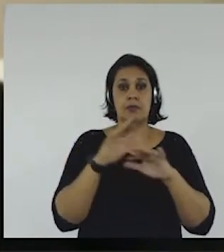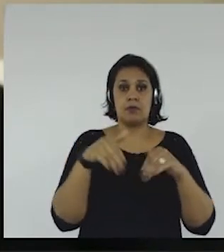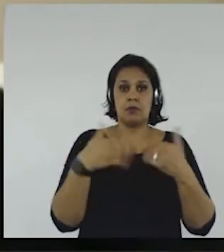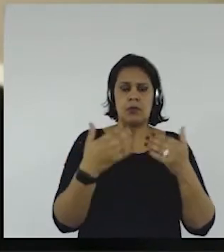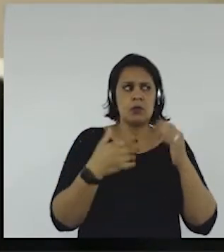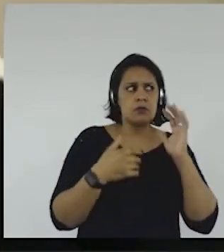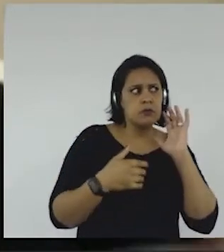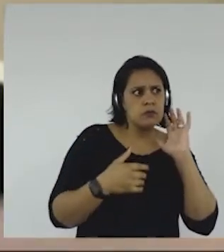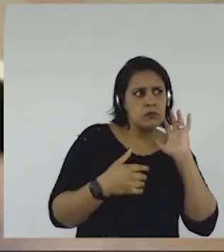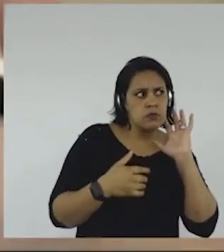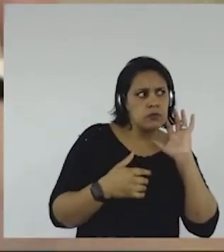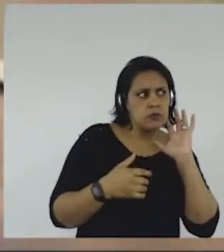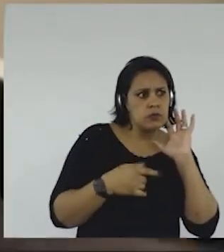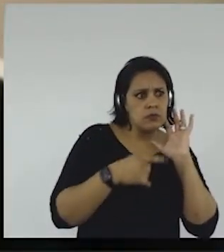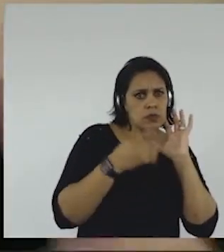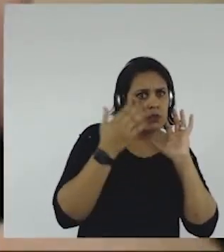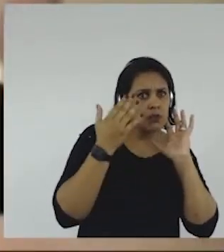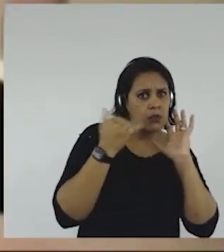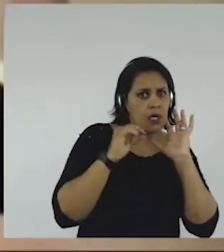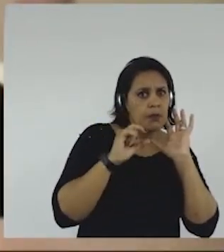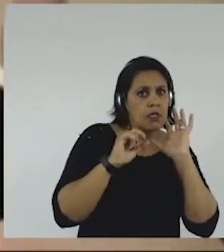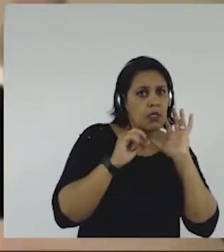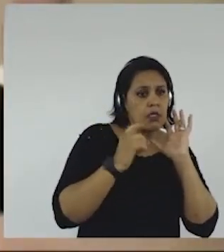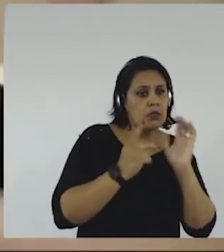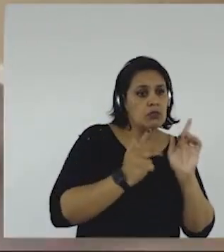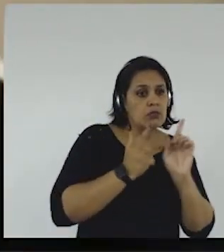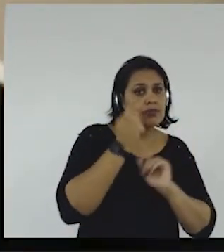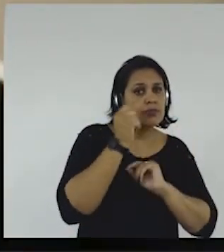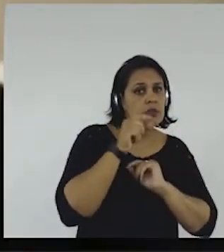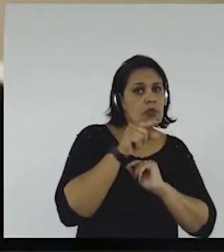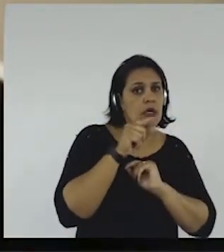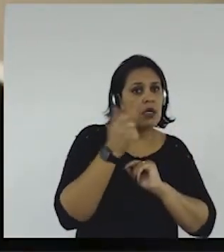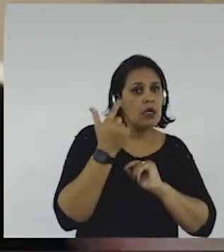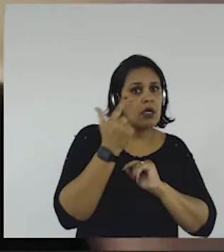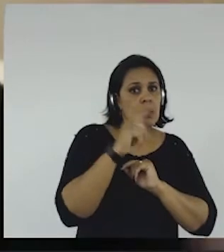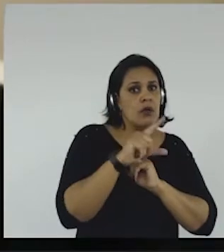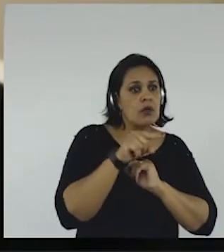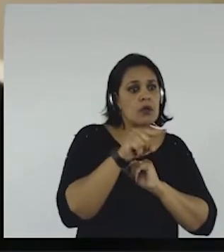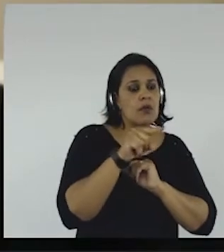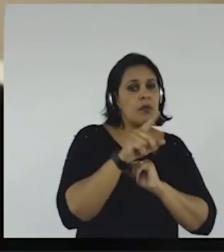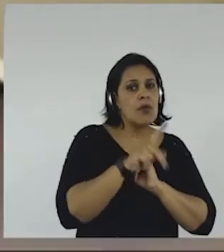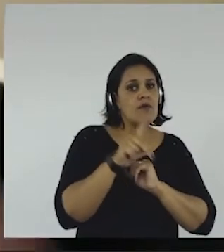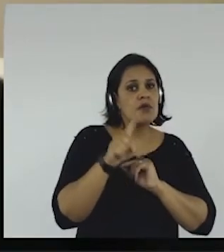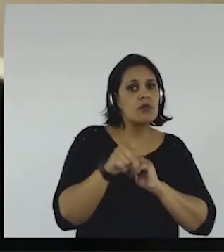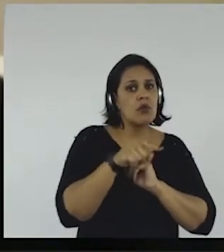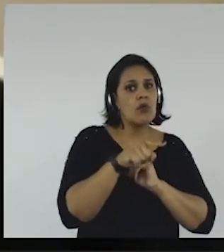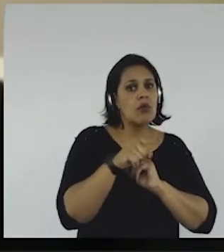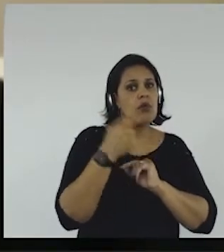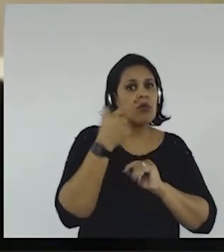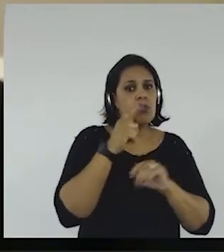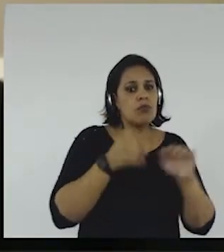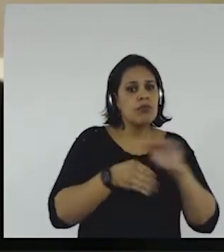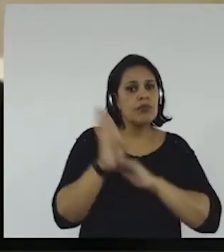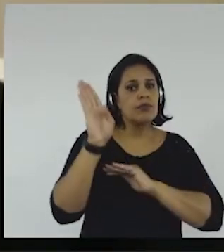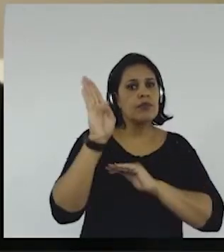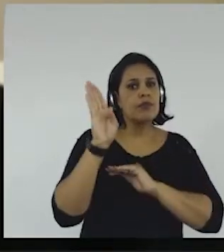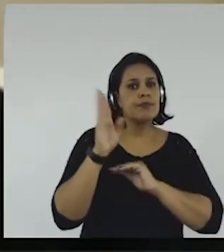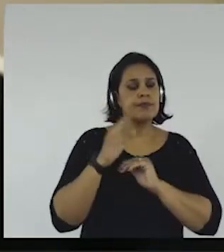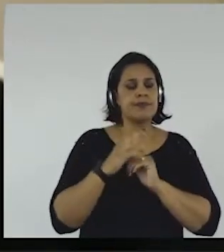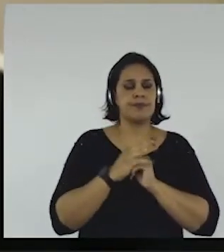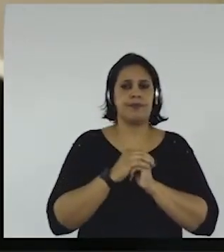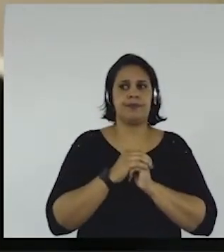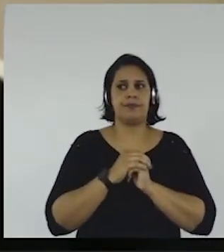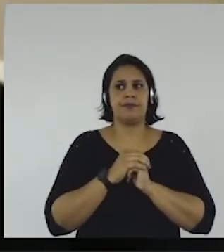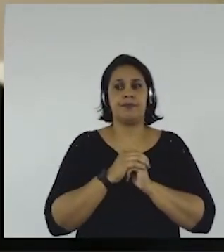rádio quem estava a vencer o pleito de professor naquela universidade.